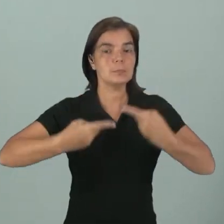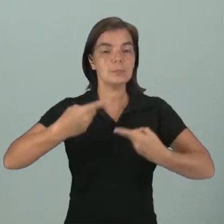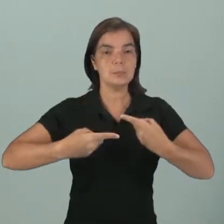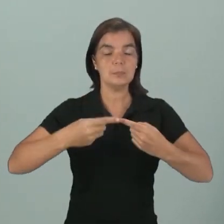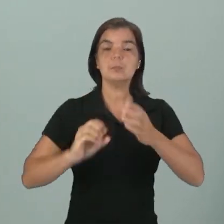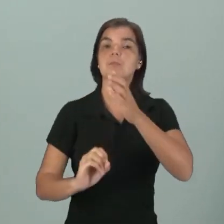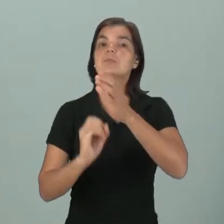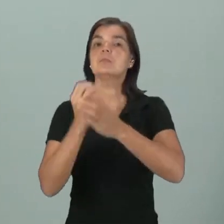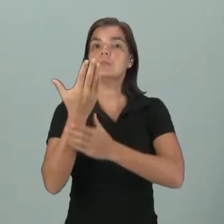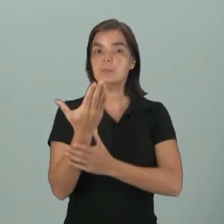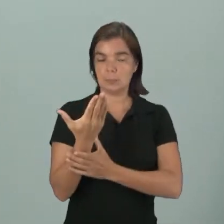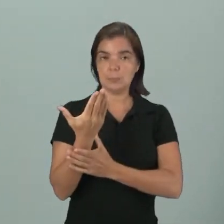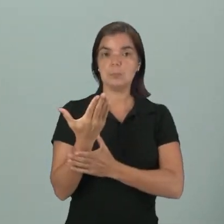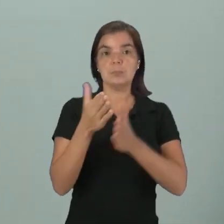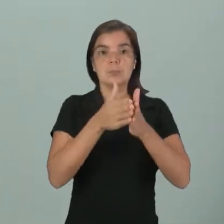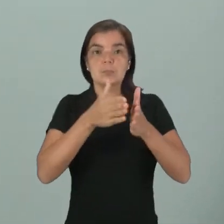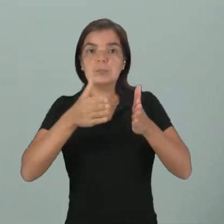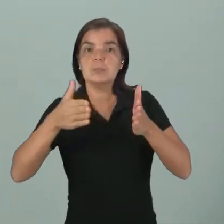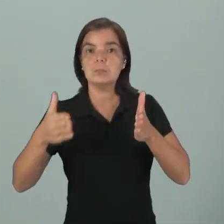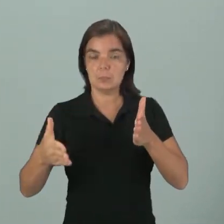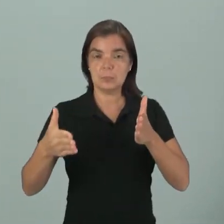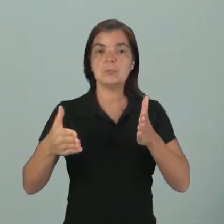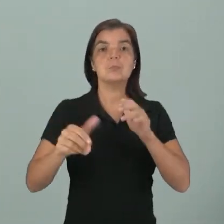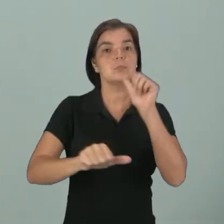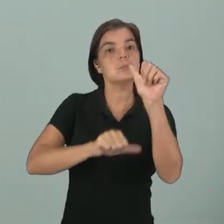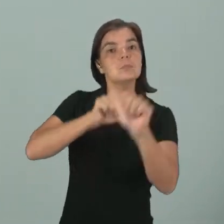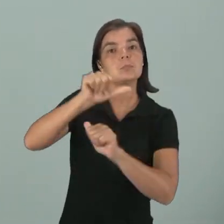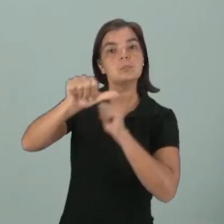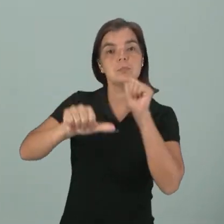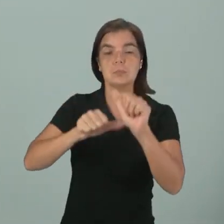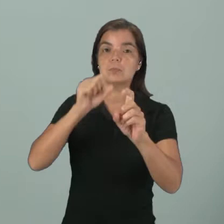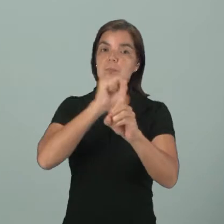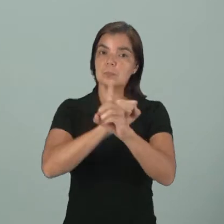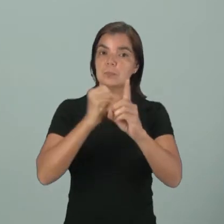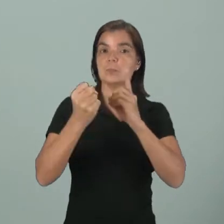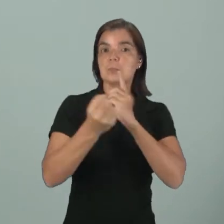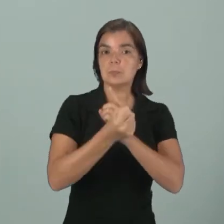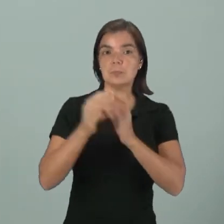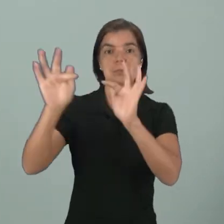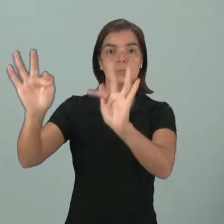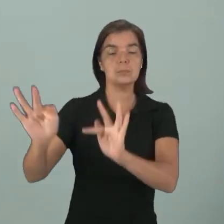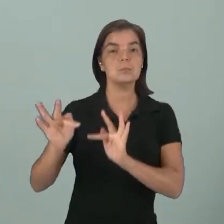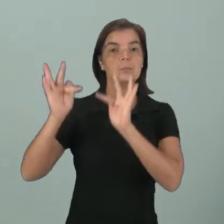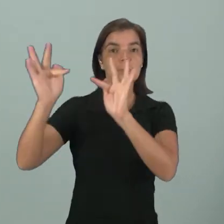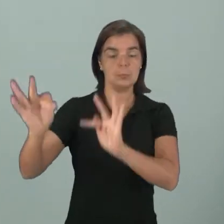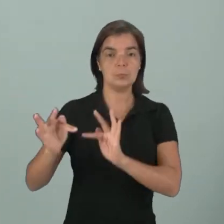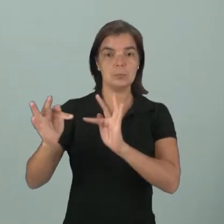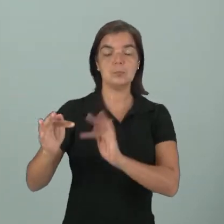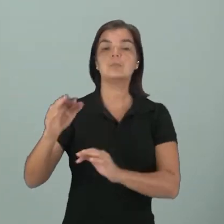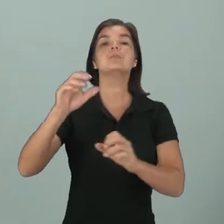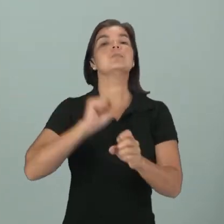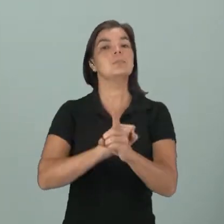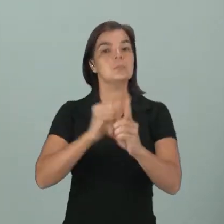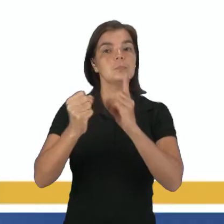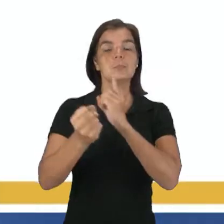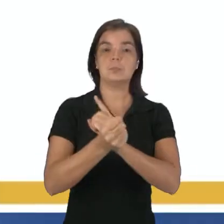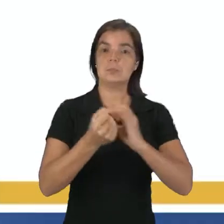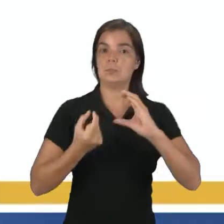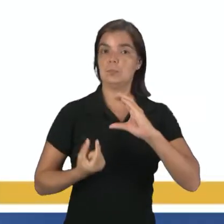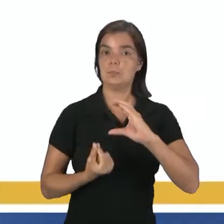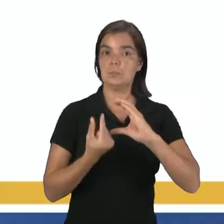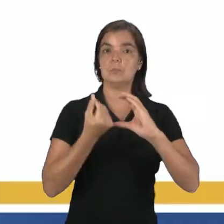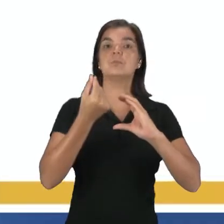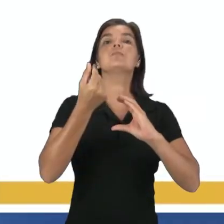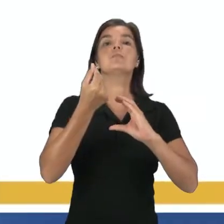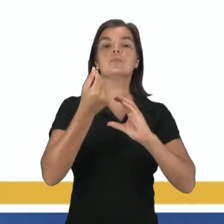ela ocorreu nesse período de transição da sociedade feudal para a sociedade capitalista, ou